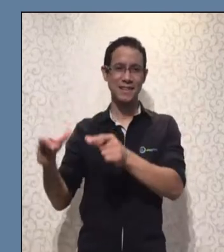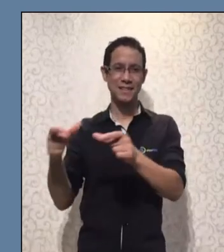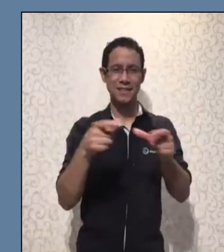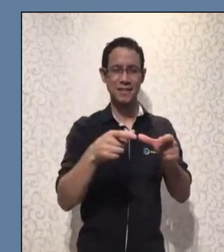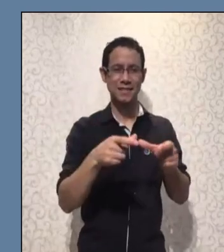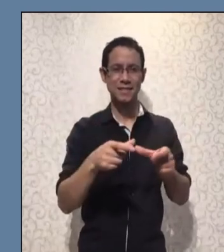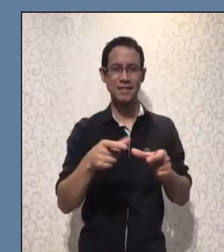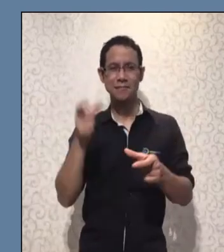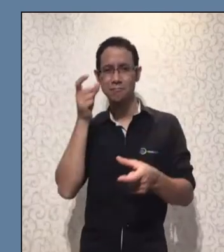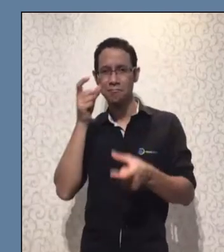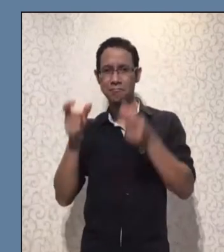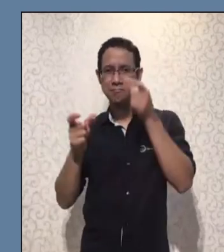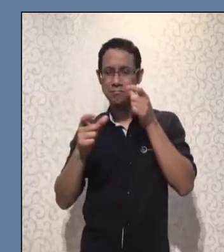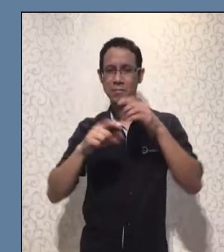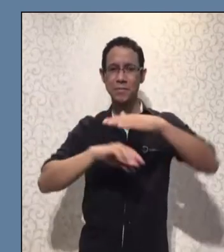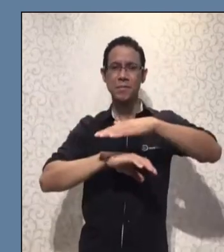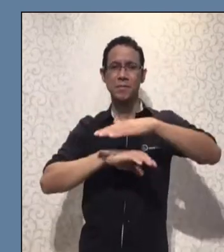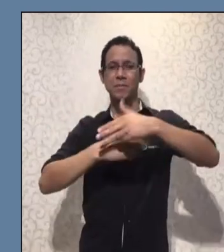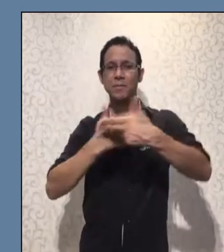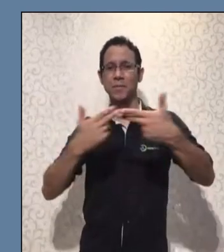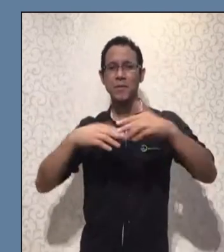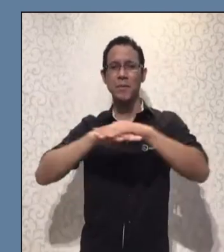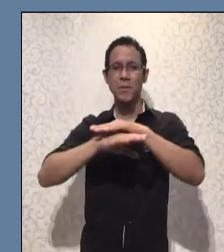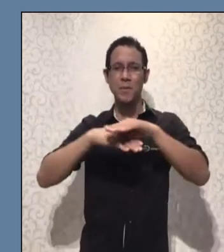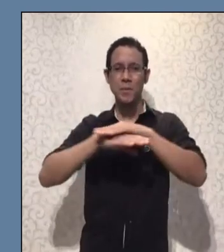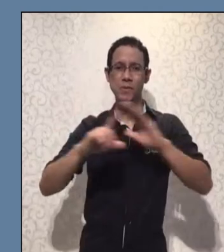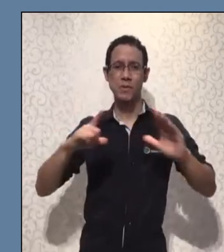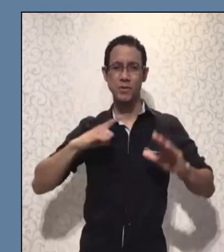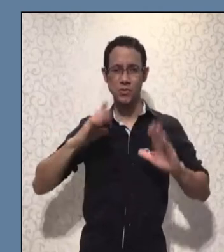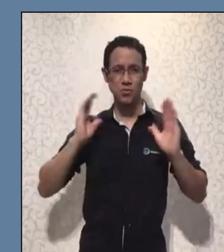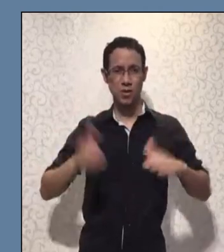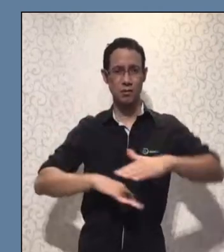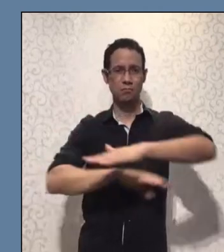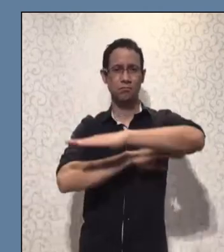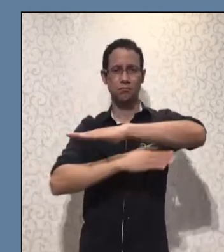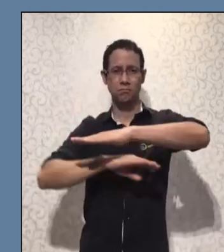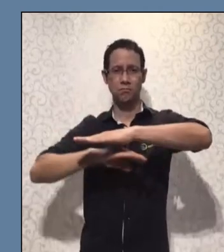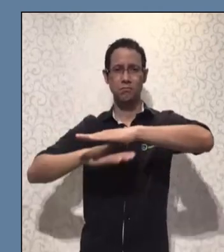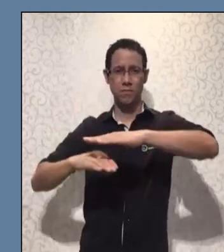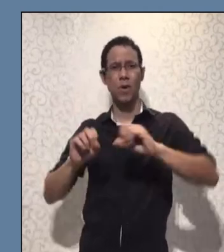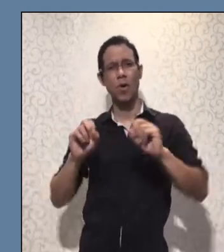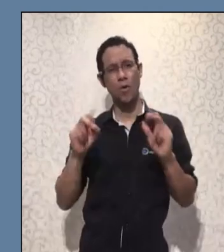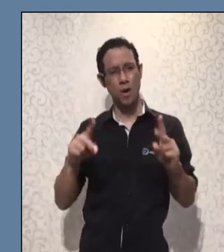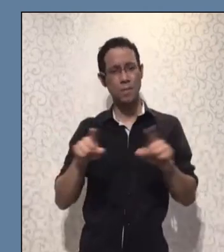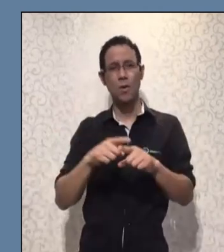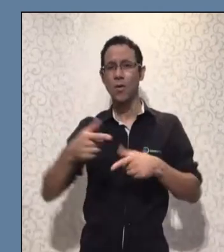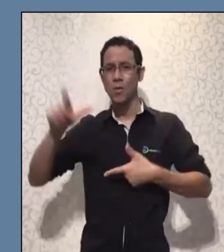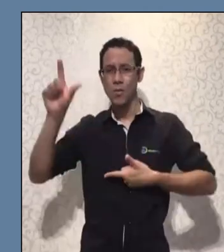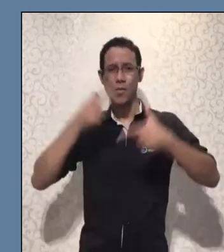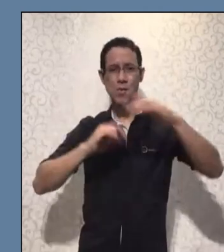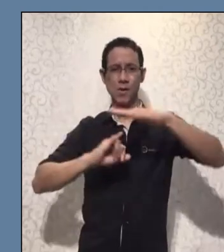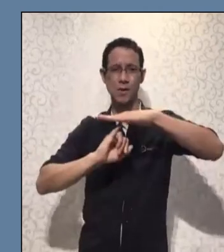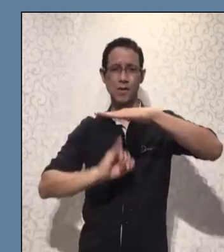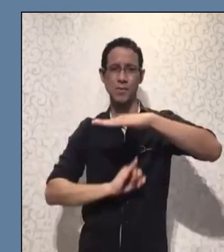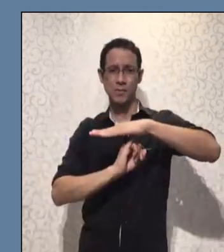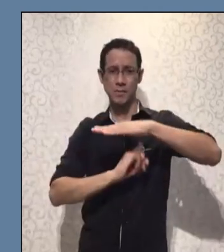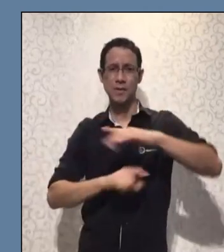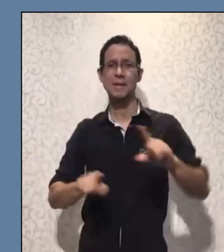de um acervo, coisa que não apenas na Pinacoteca, imagino você tenha vivenciado em outras instituições sob tua